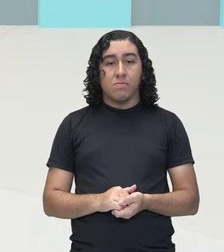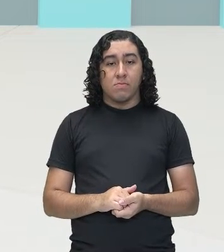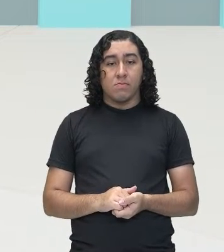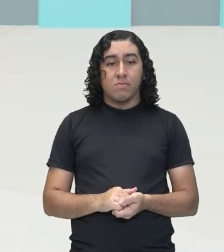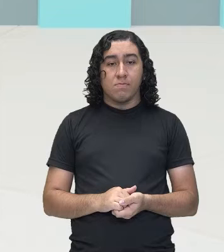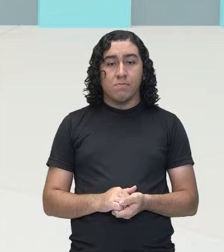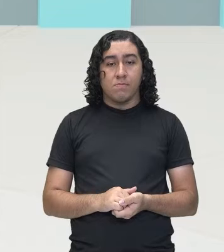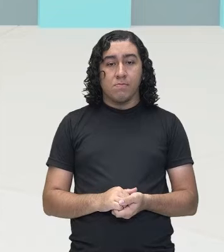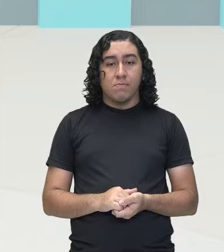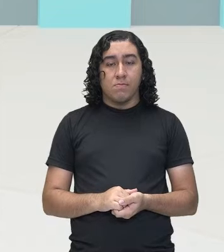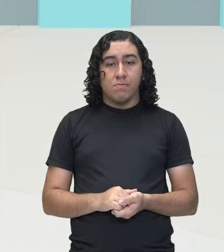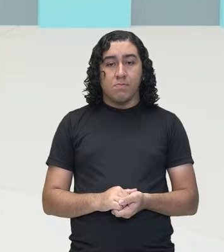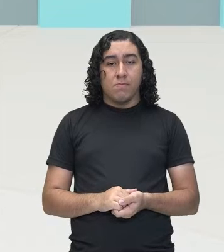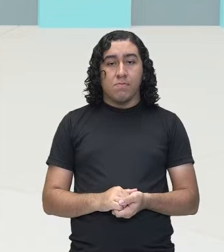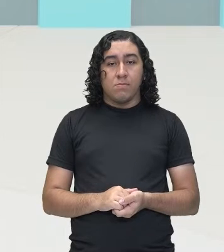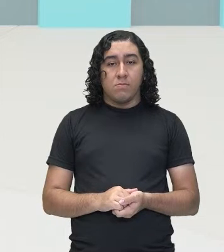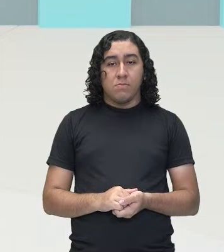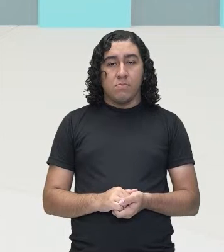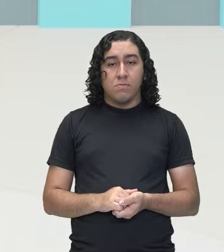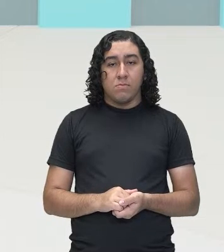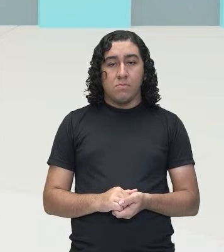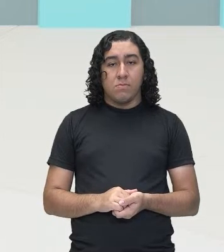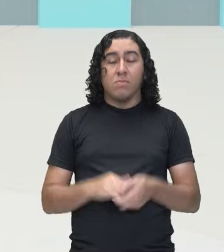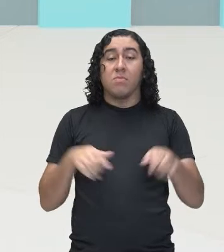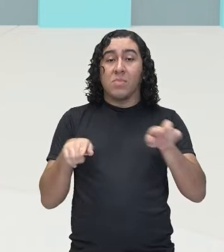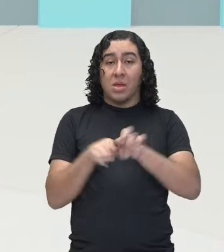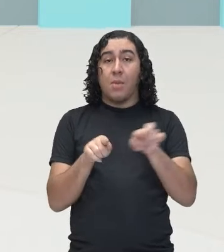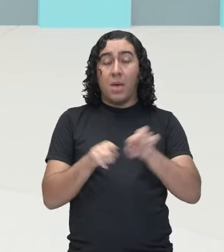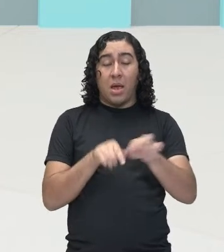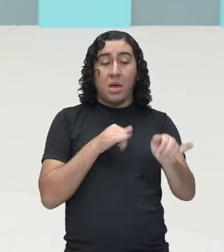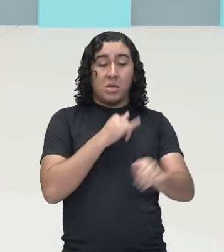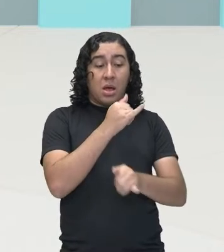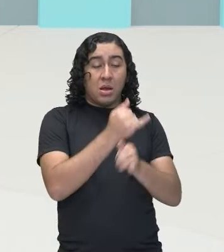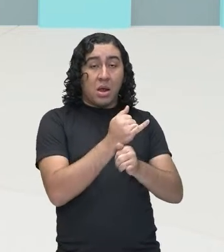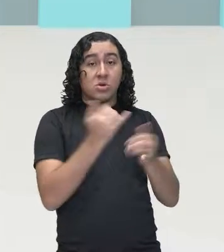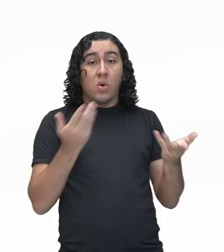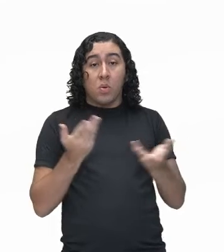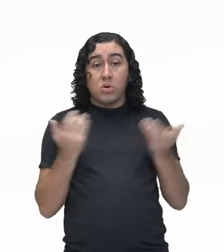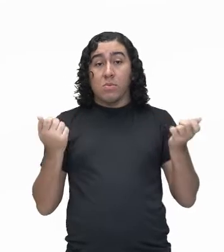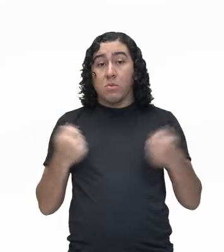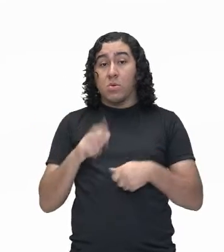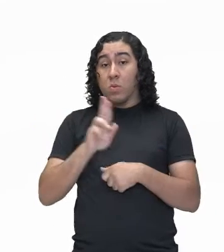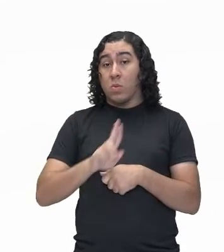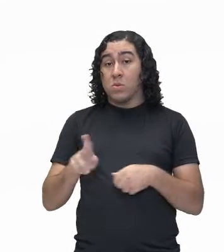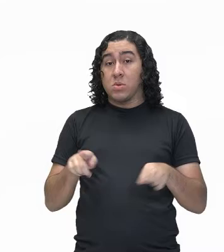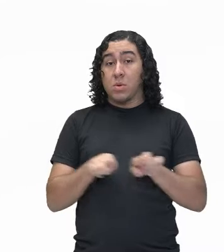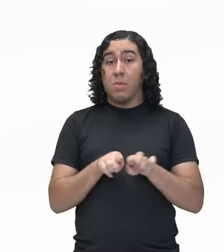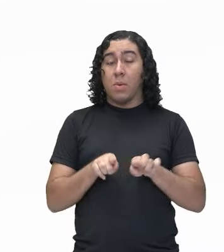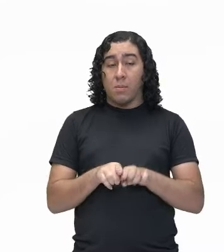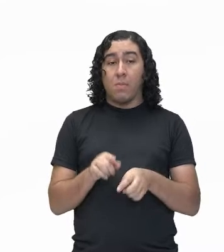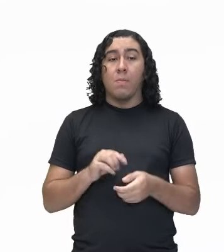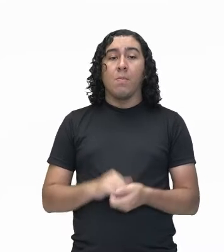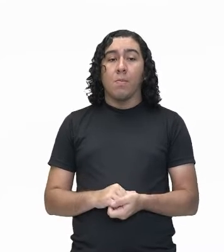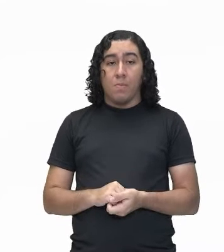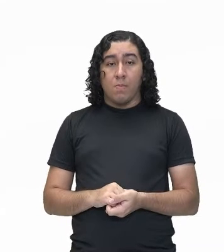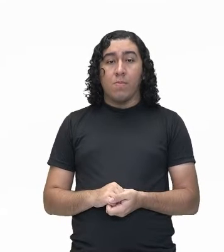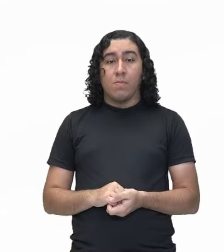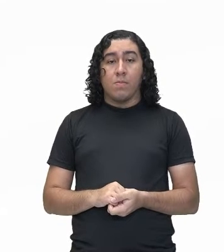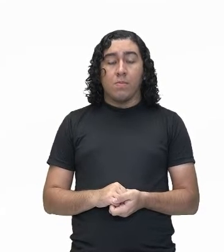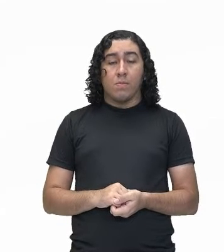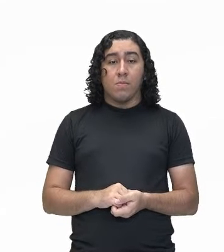está muito ao nosso favor hoje. Então, o